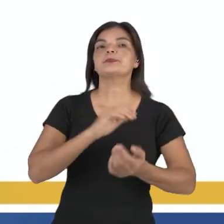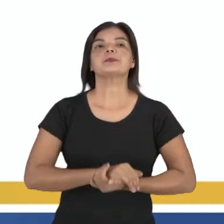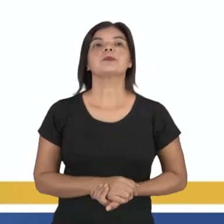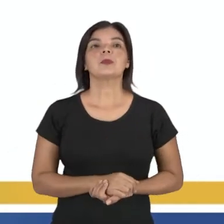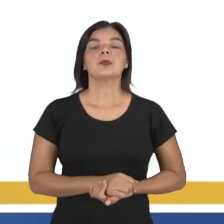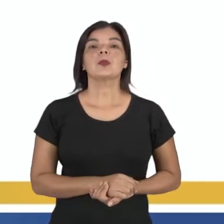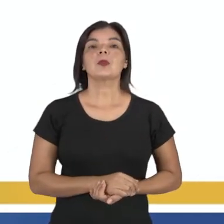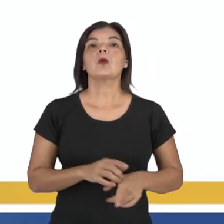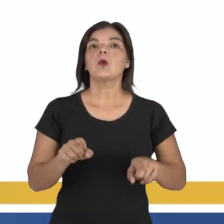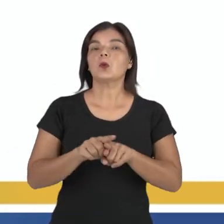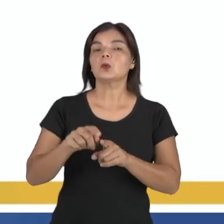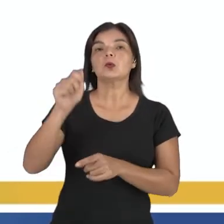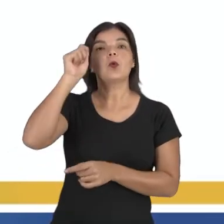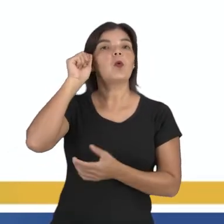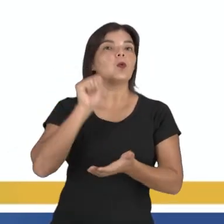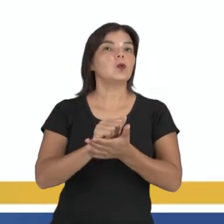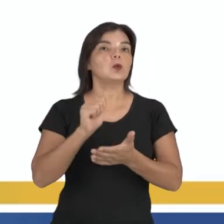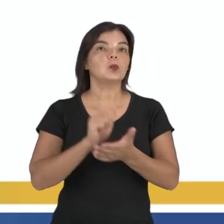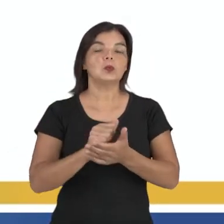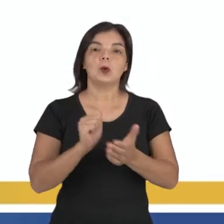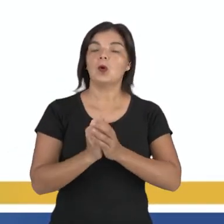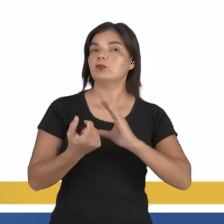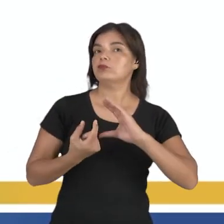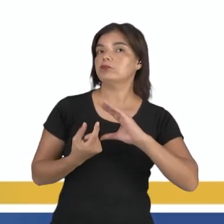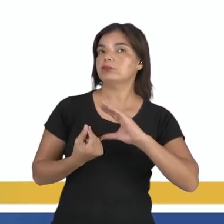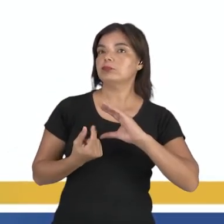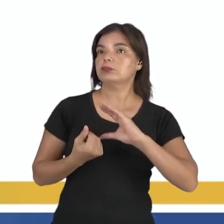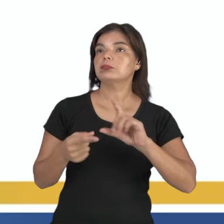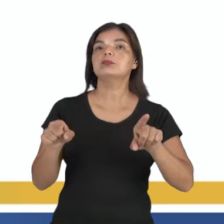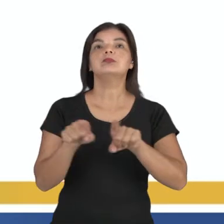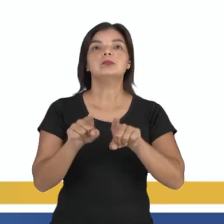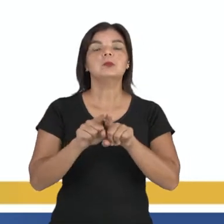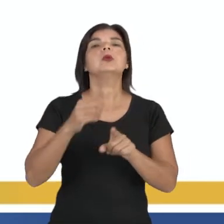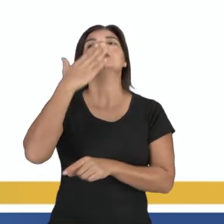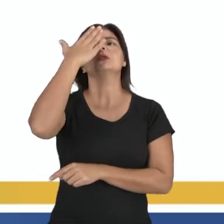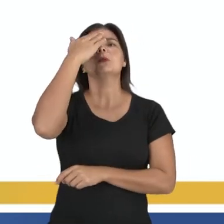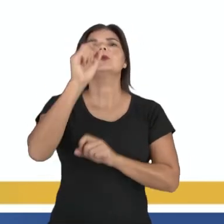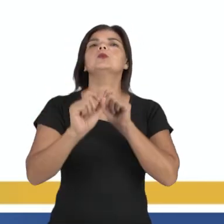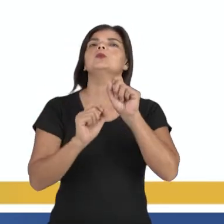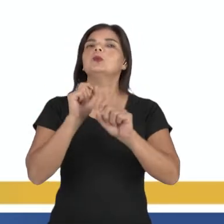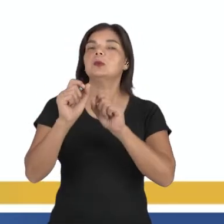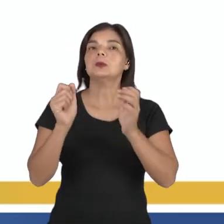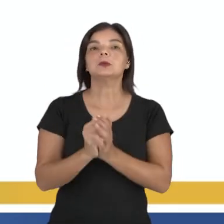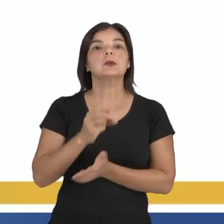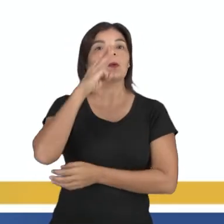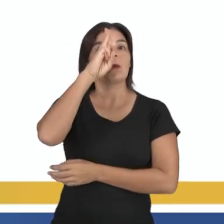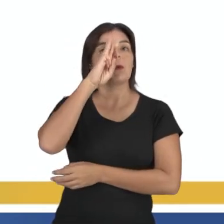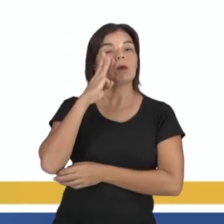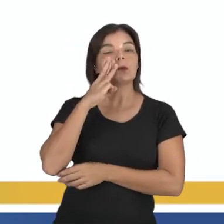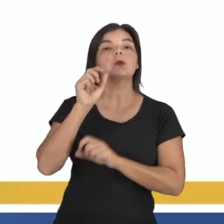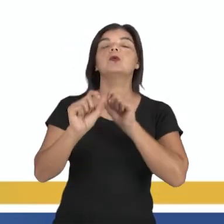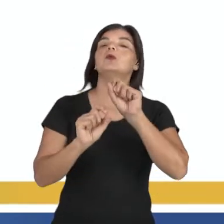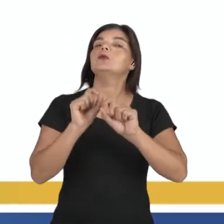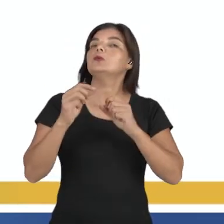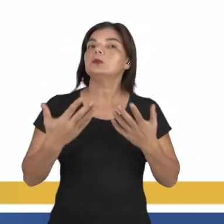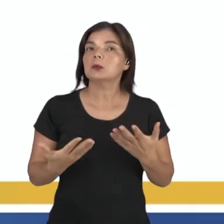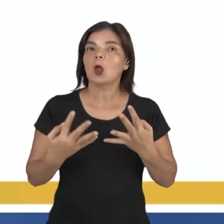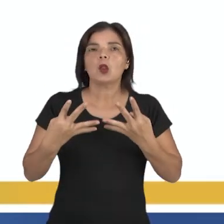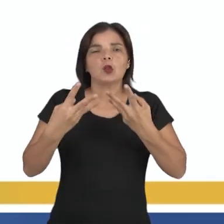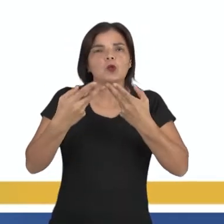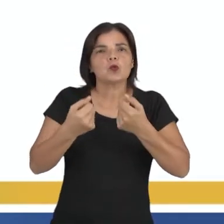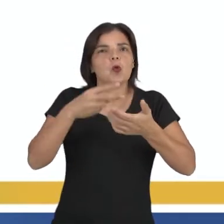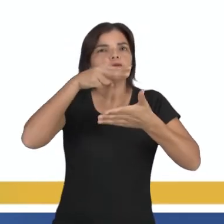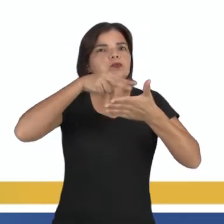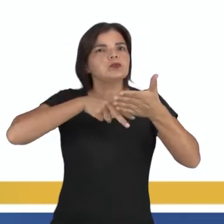visualizar, autor da obra O Capital, e sabemos que Karl Marx ele fez toda